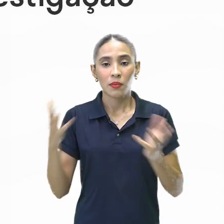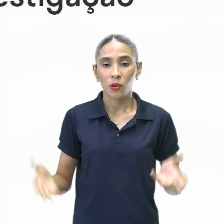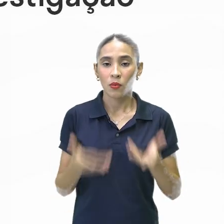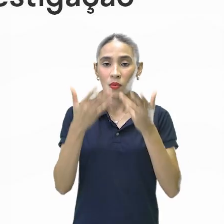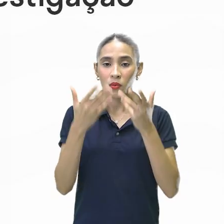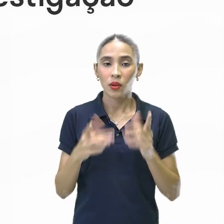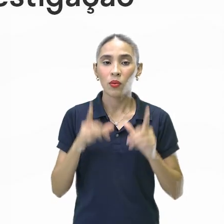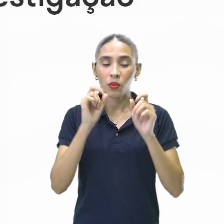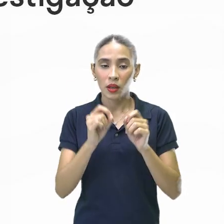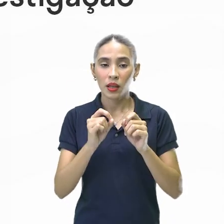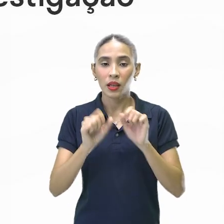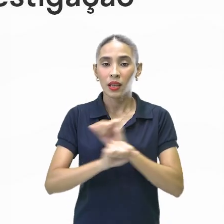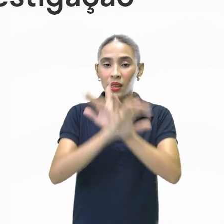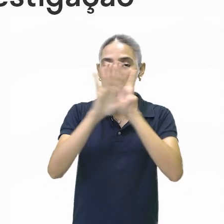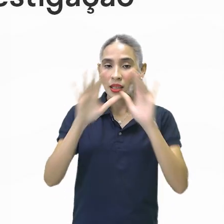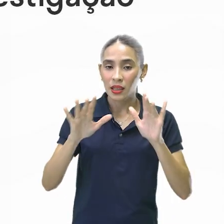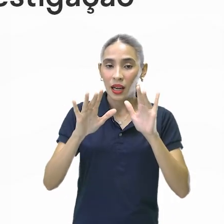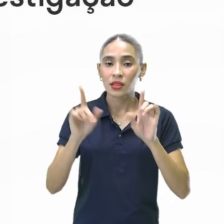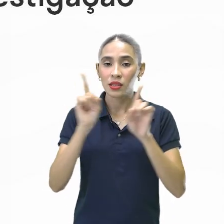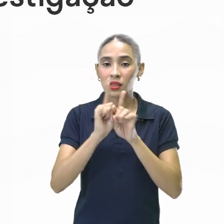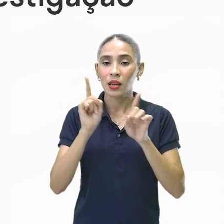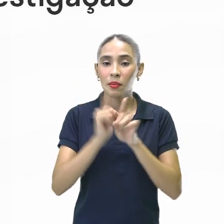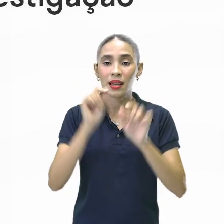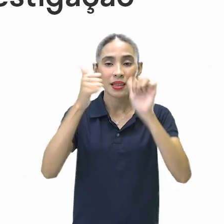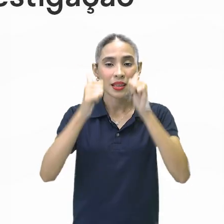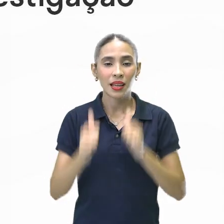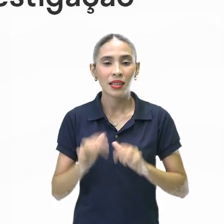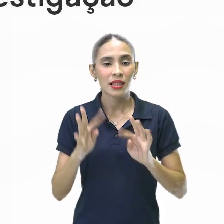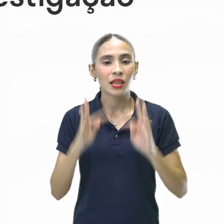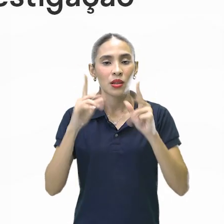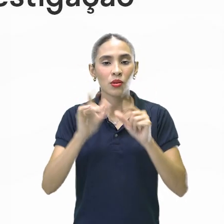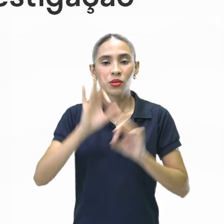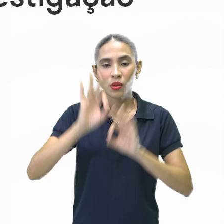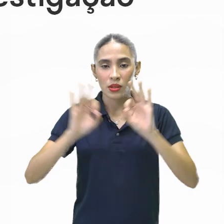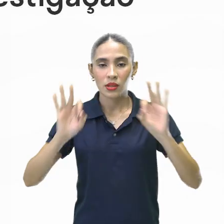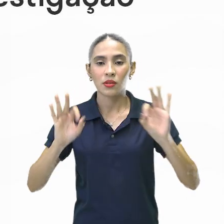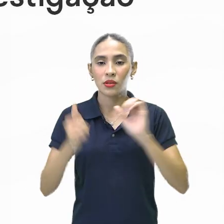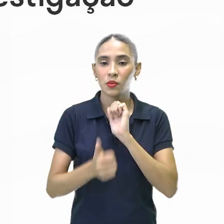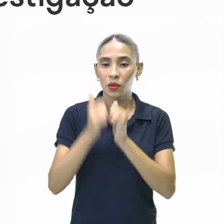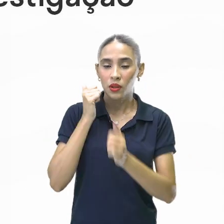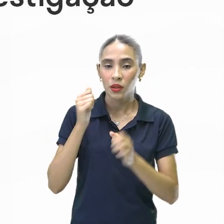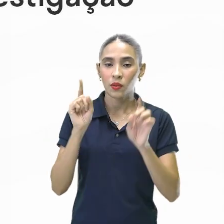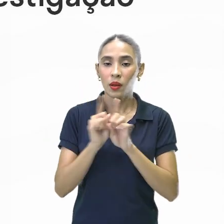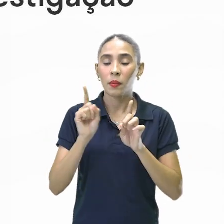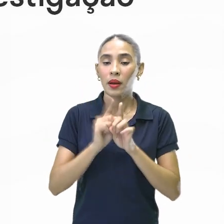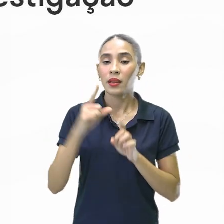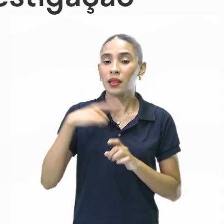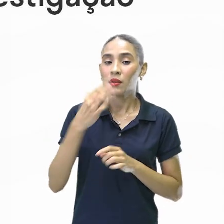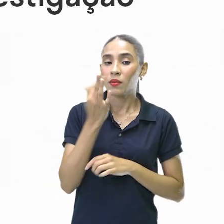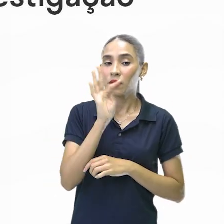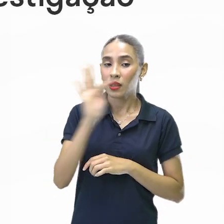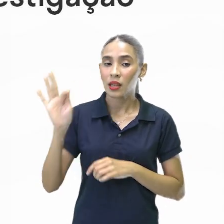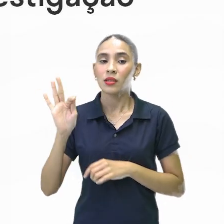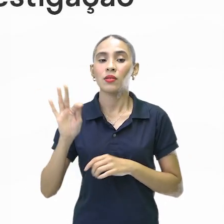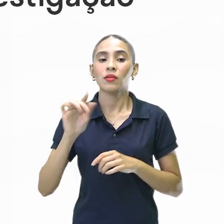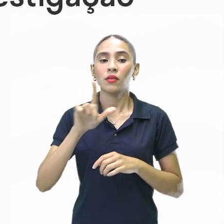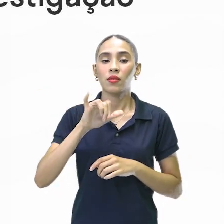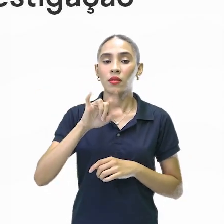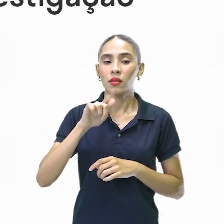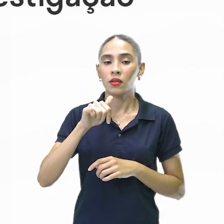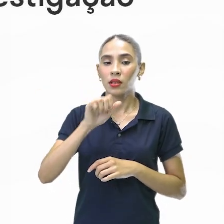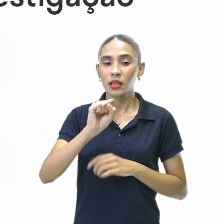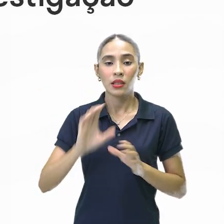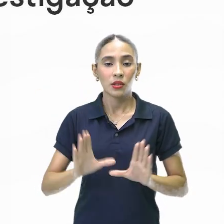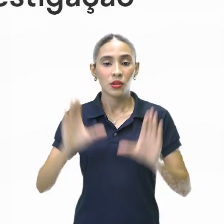de transparência e prestação de contas em todas as organizações esportivas, incluindo federações, ligas, clubes